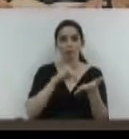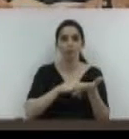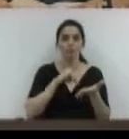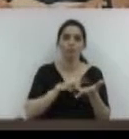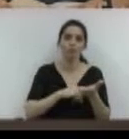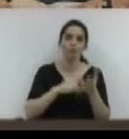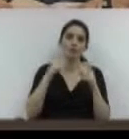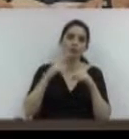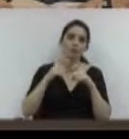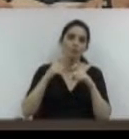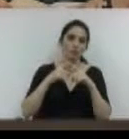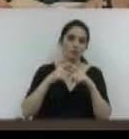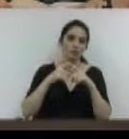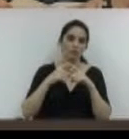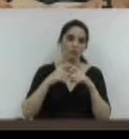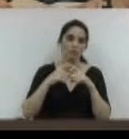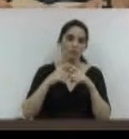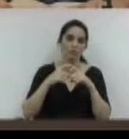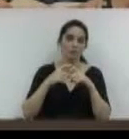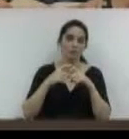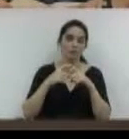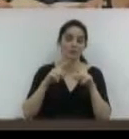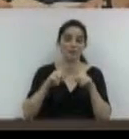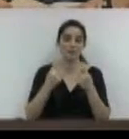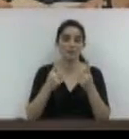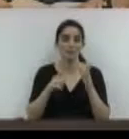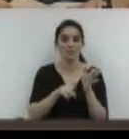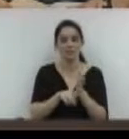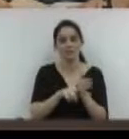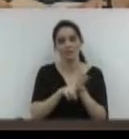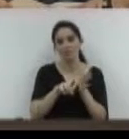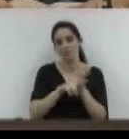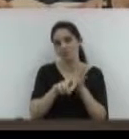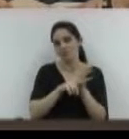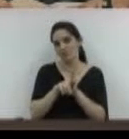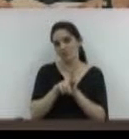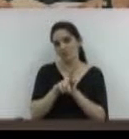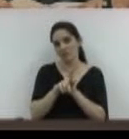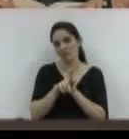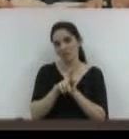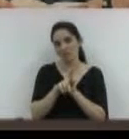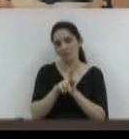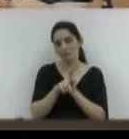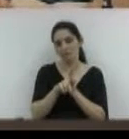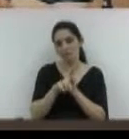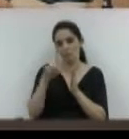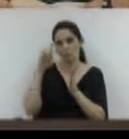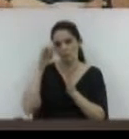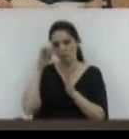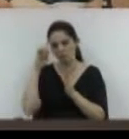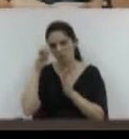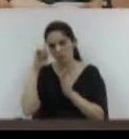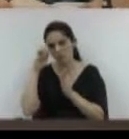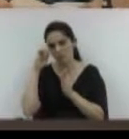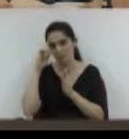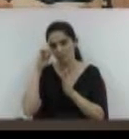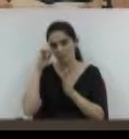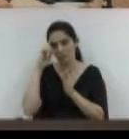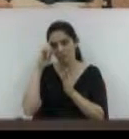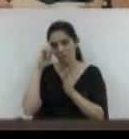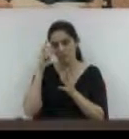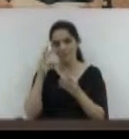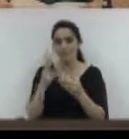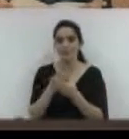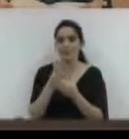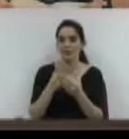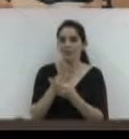folhas 4/5 do apenso dos autos, de 18/7 a 31/7, a Câmara